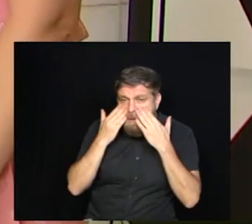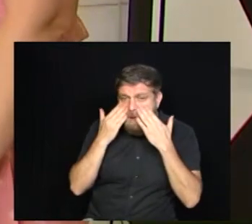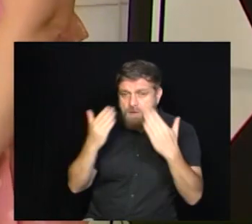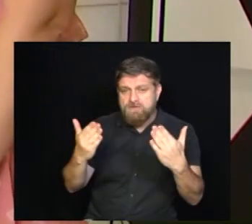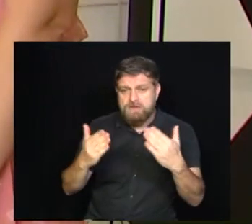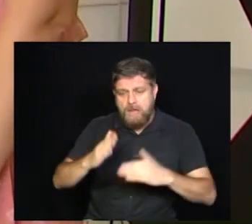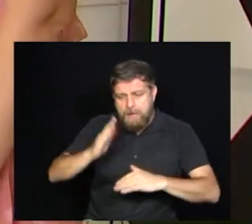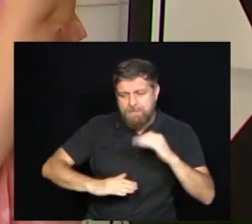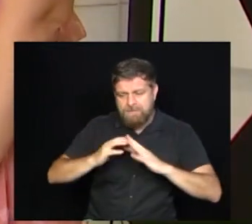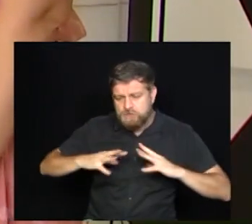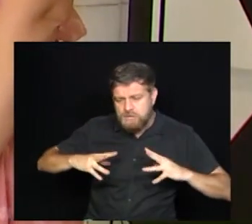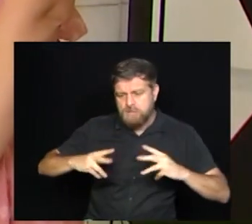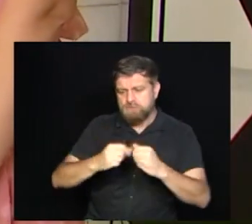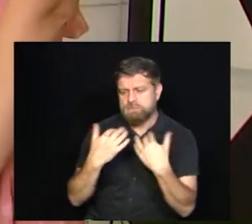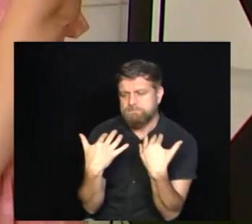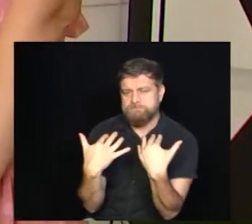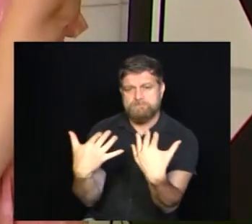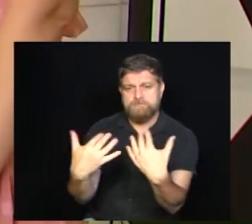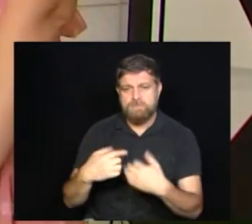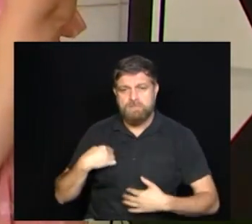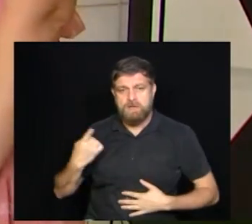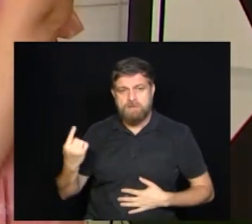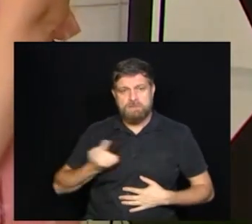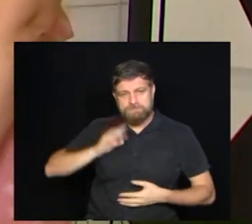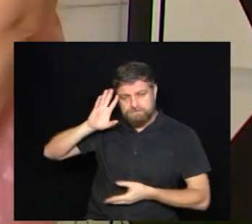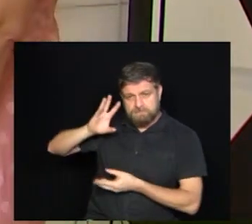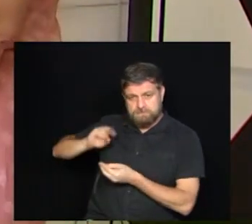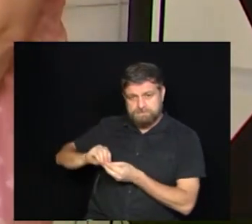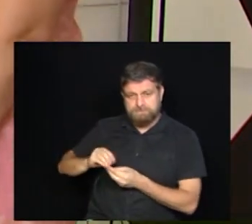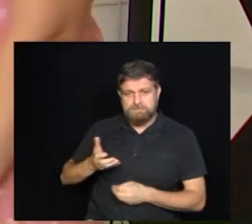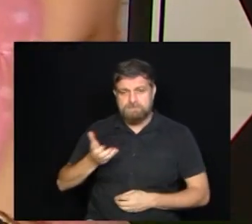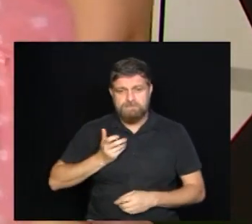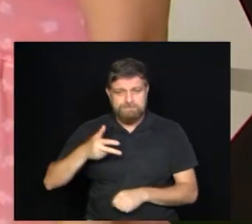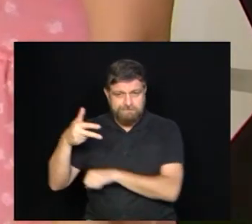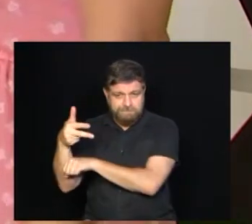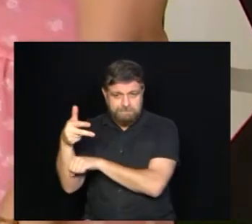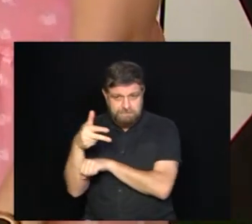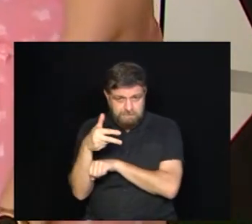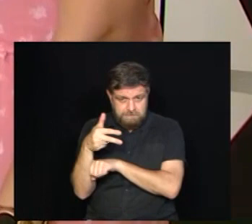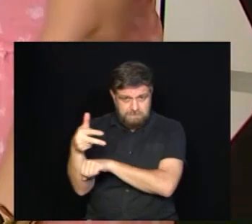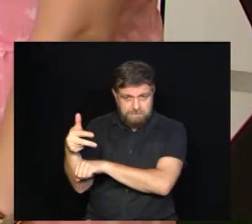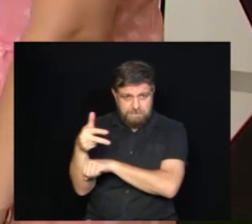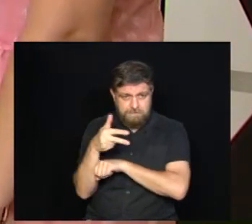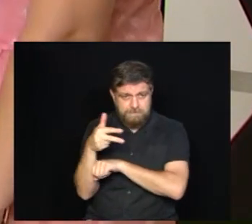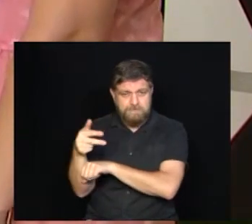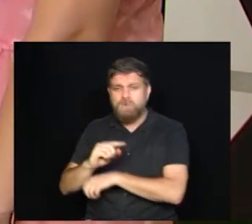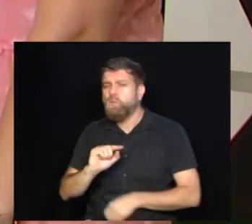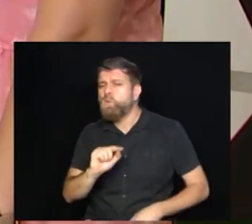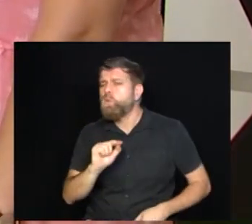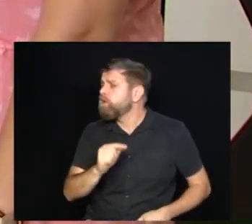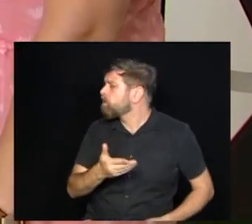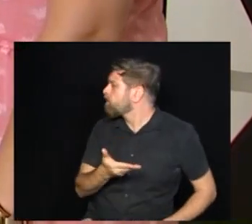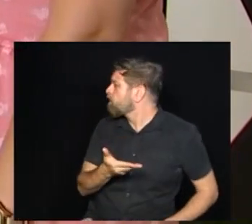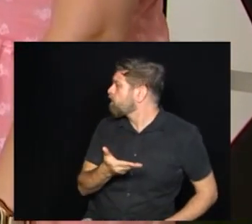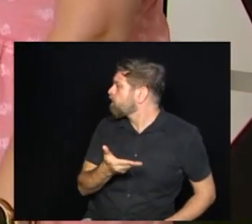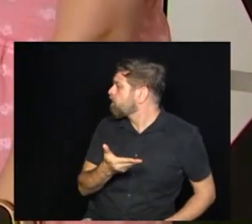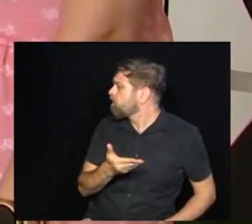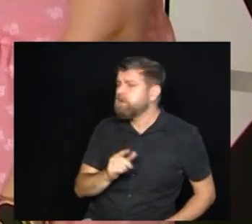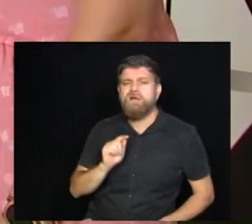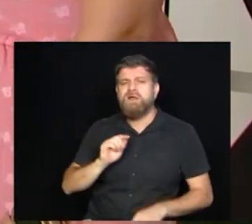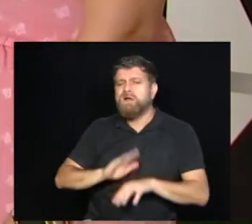essas ações. Ô, secretária, para a gente finalizar, eu vou pedir para o Cristiano mostrar aqui o que é isso. Quem